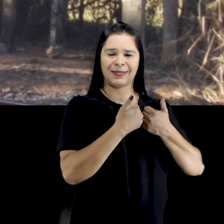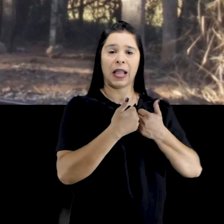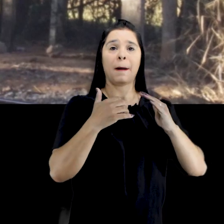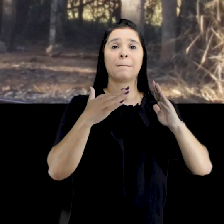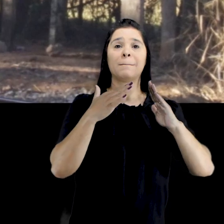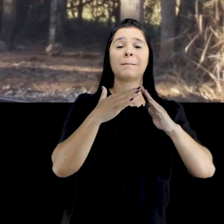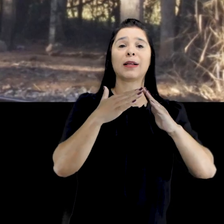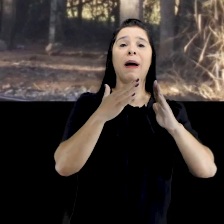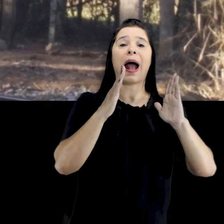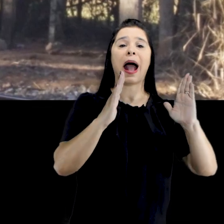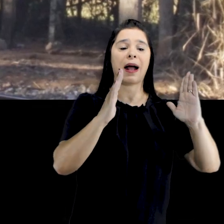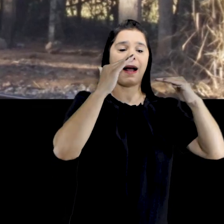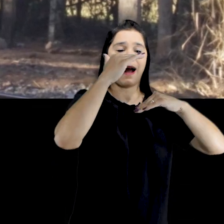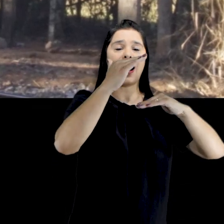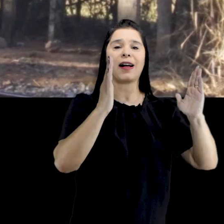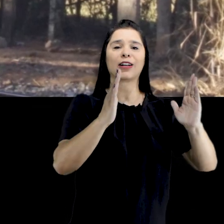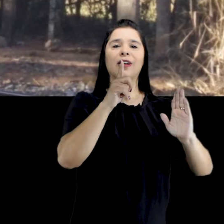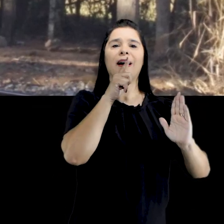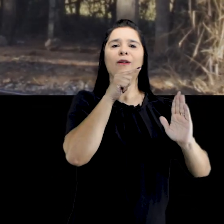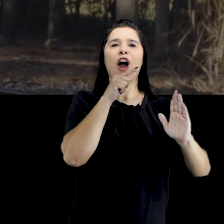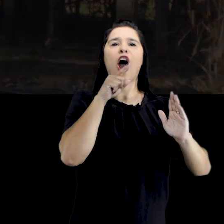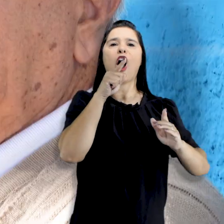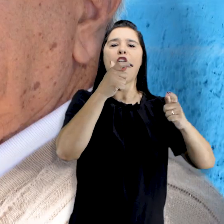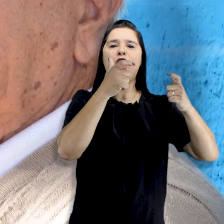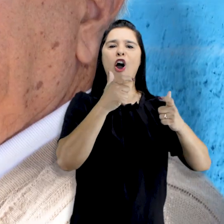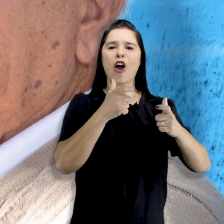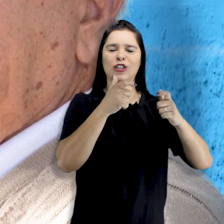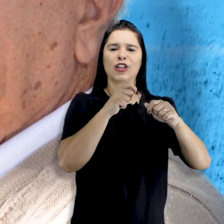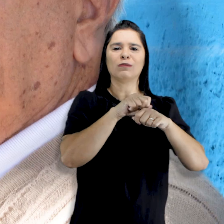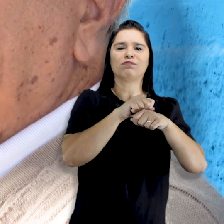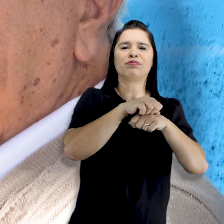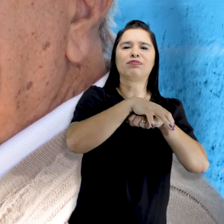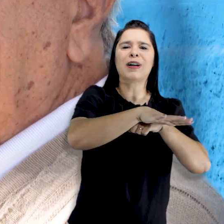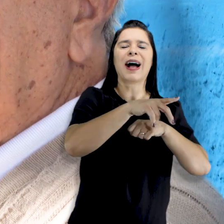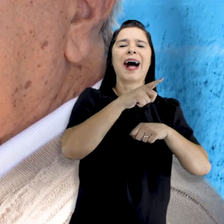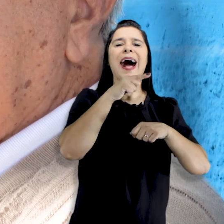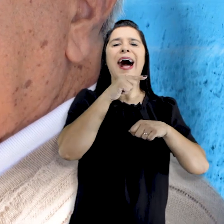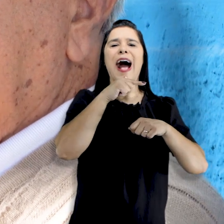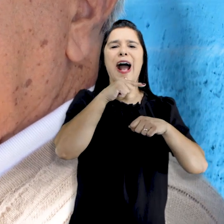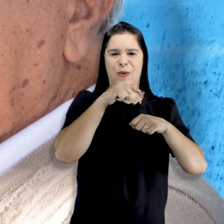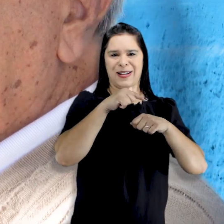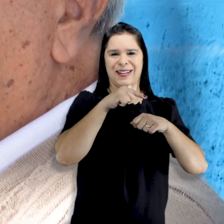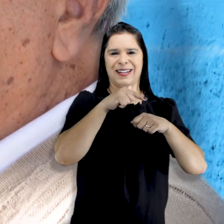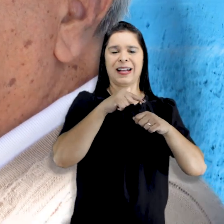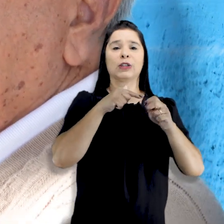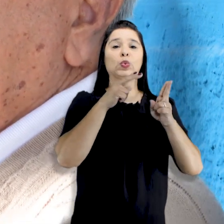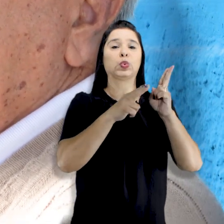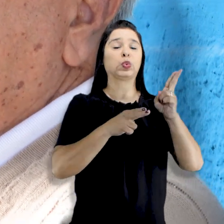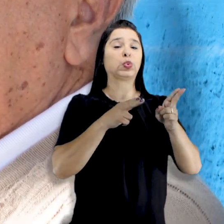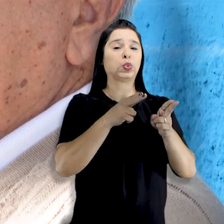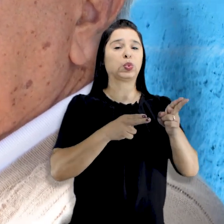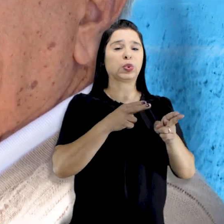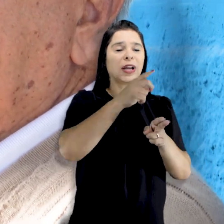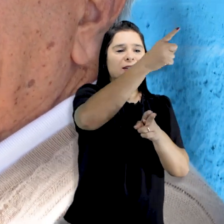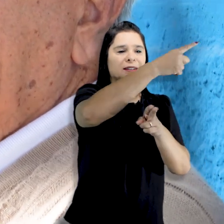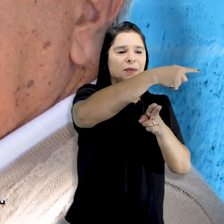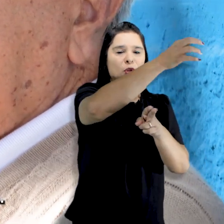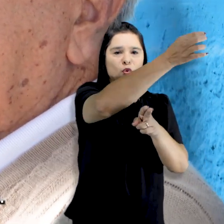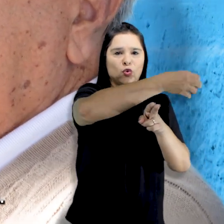onde reabastecia os depósitos de água da locomotiva, né, para se produzir o